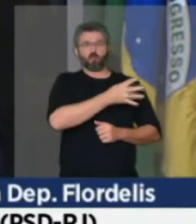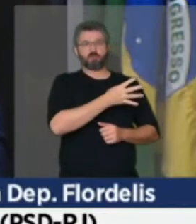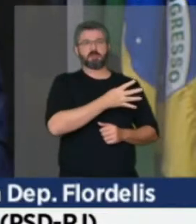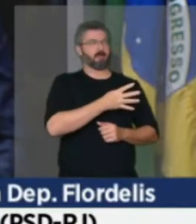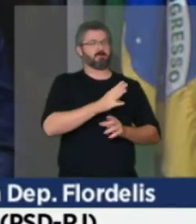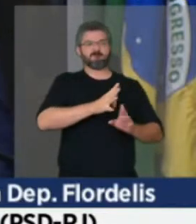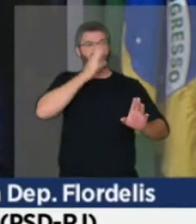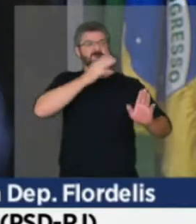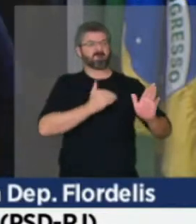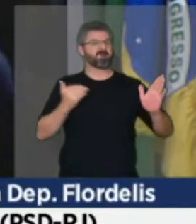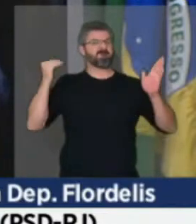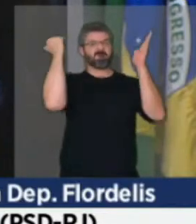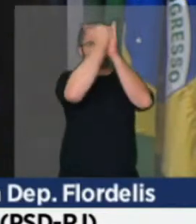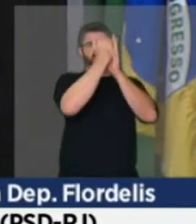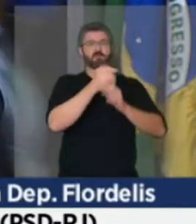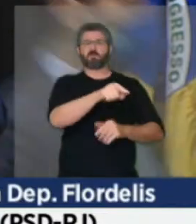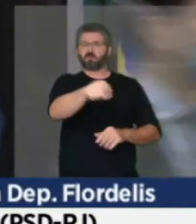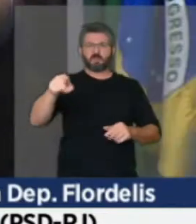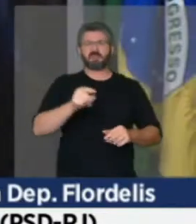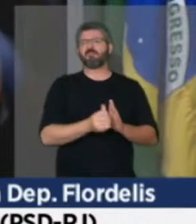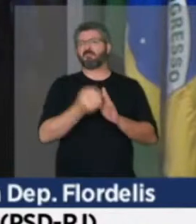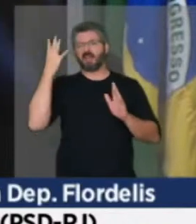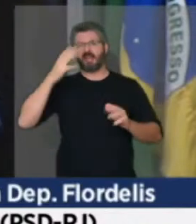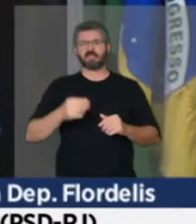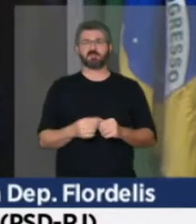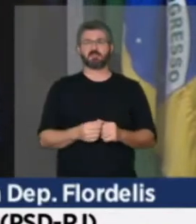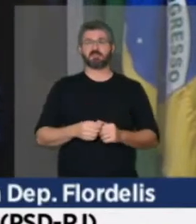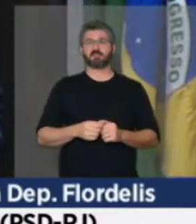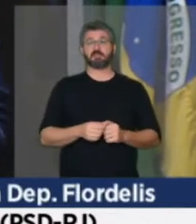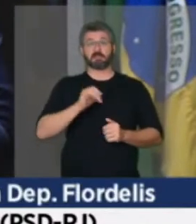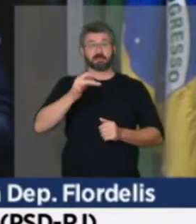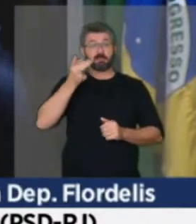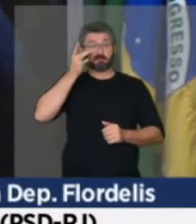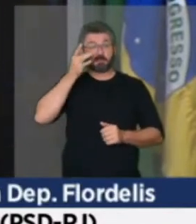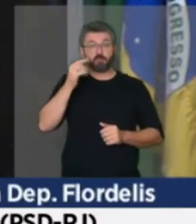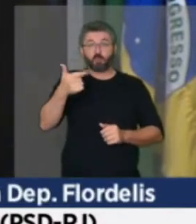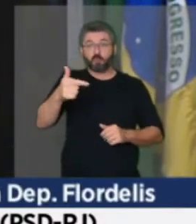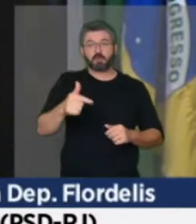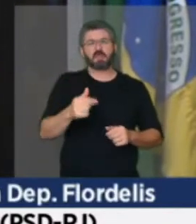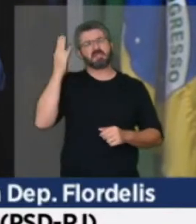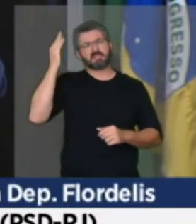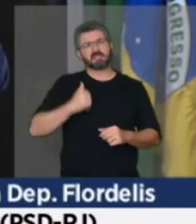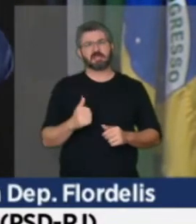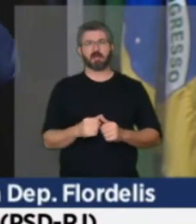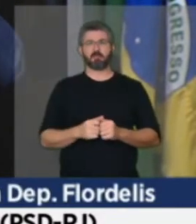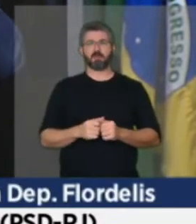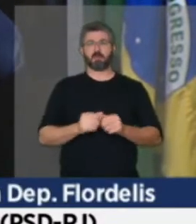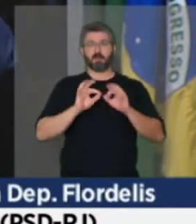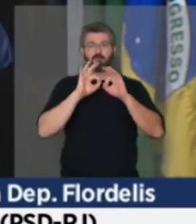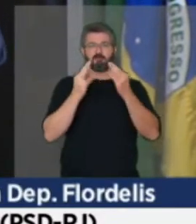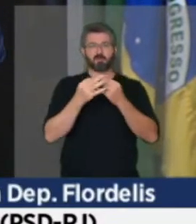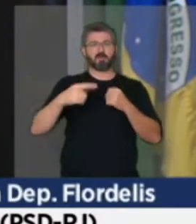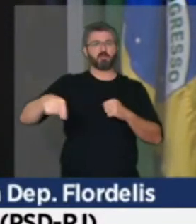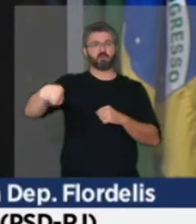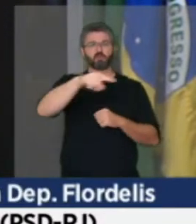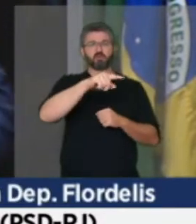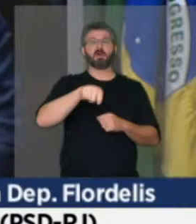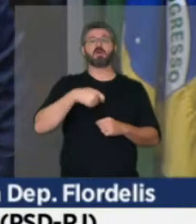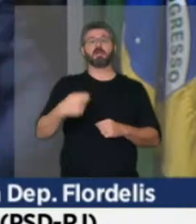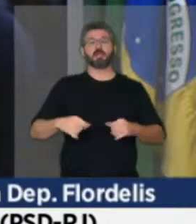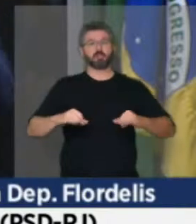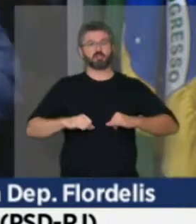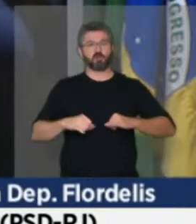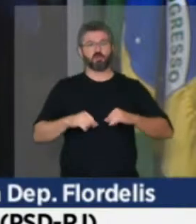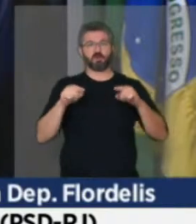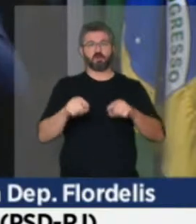Os senhores e as senhoras, muitas vezes, se não viveram pessoalmente, sabem das famílias dos senhores. Quem passou por isso,